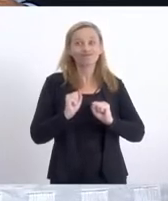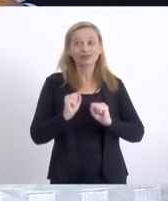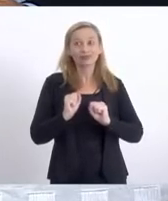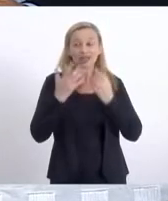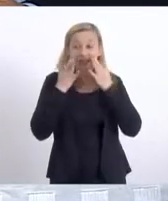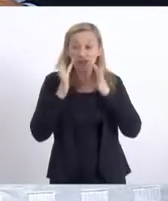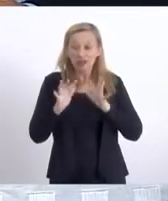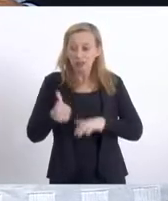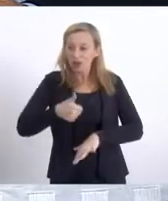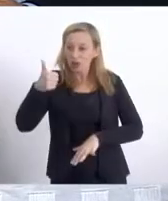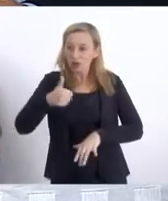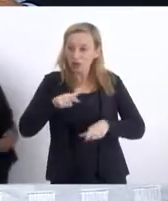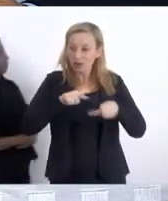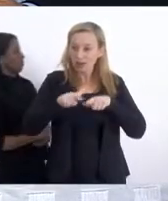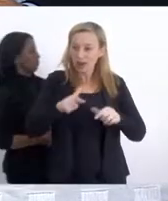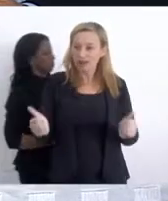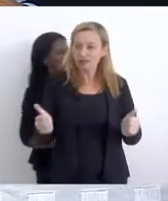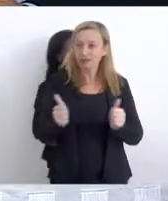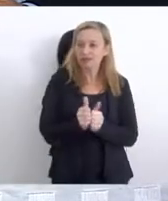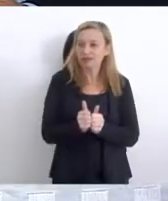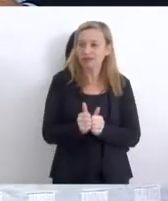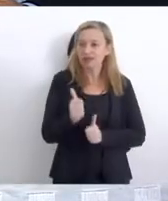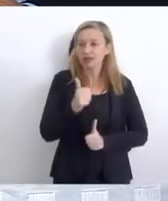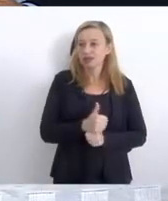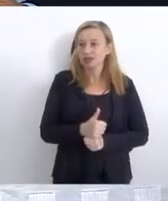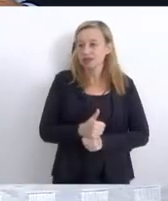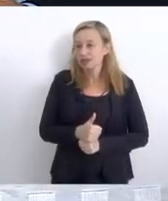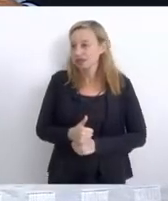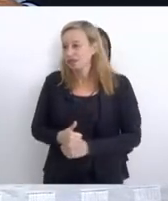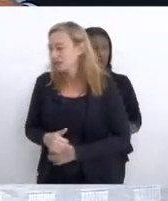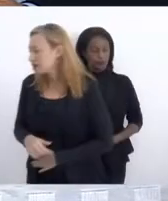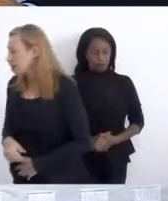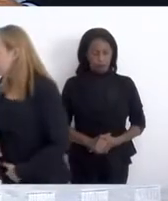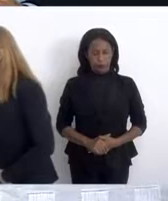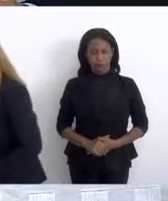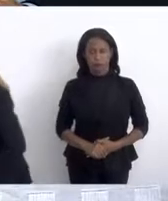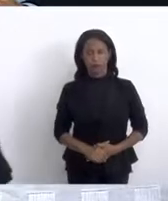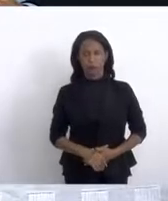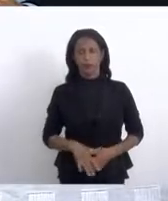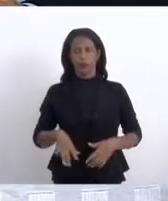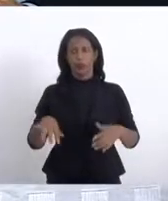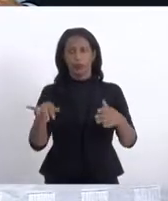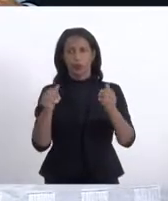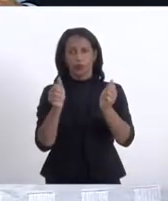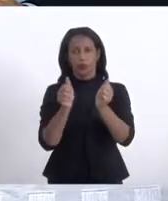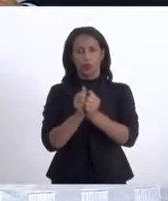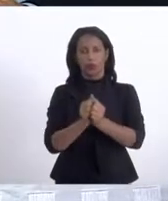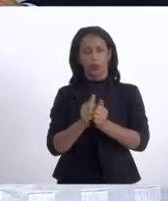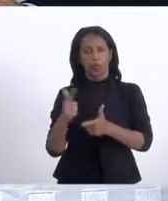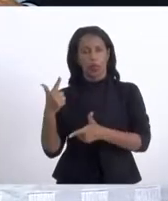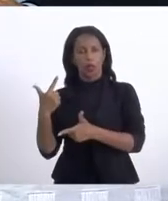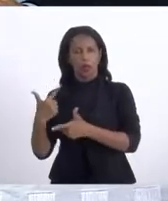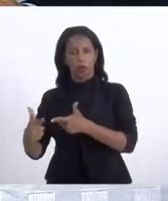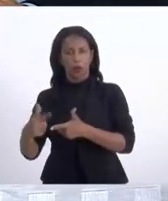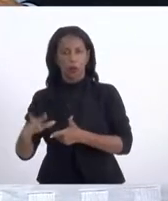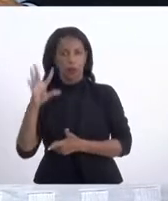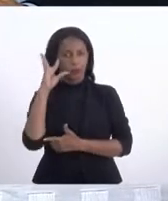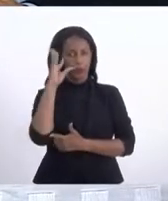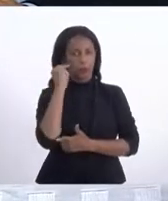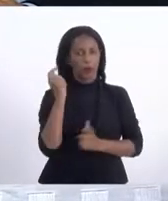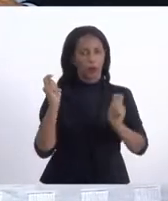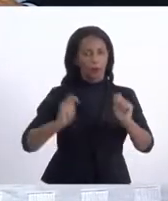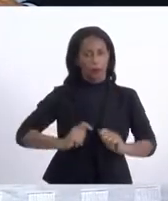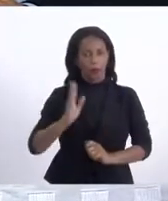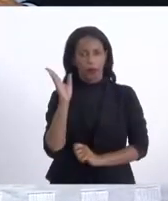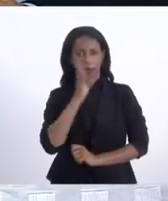atender as demandas. Muitas das vezes é atenção, é encontrar, juntar o problema da solução para que a gente possa acelerar.